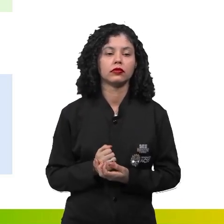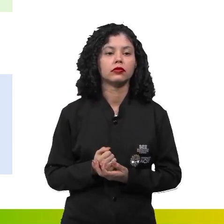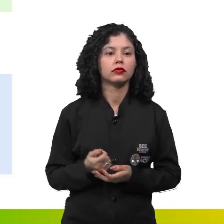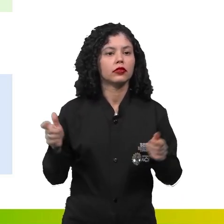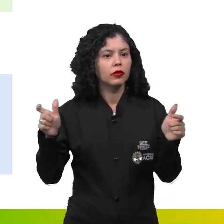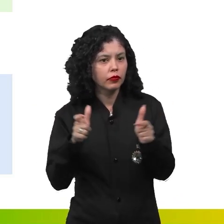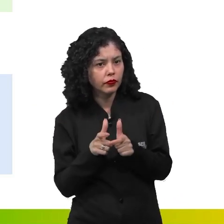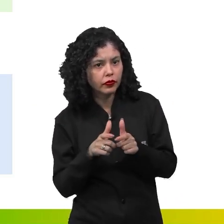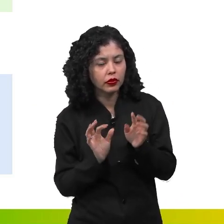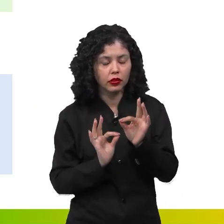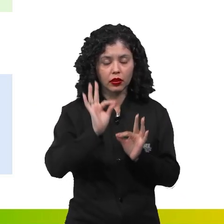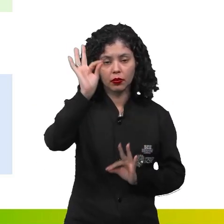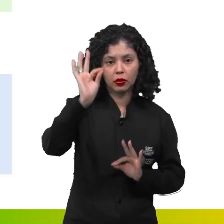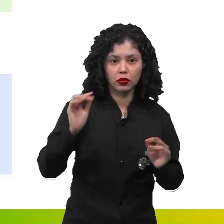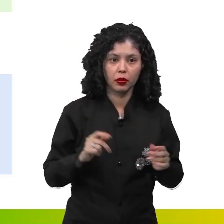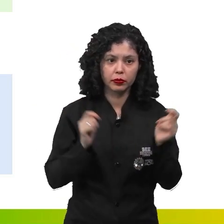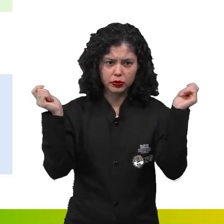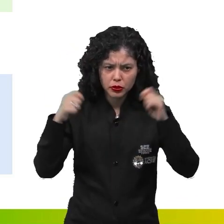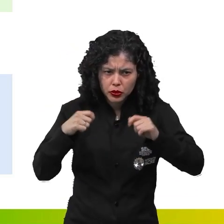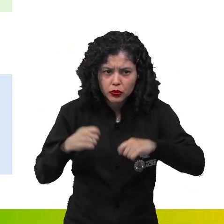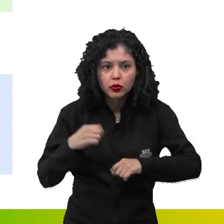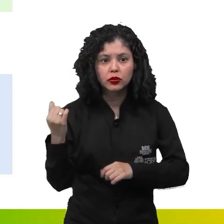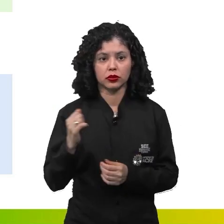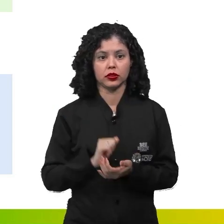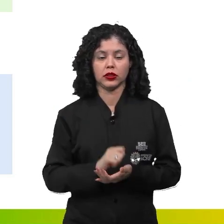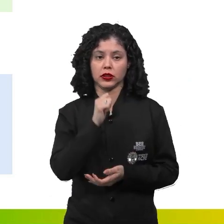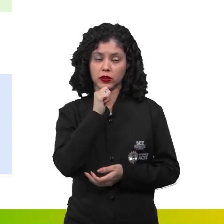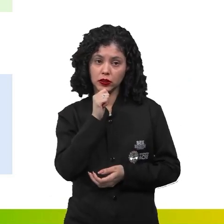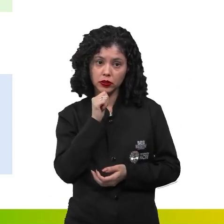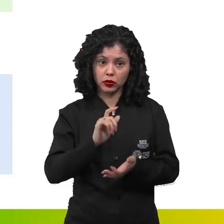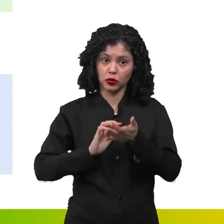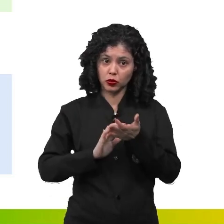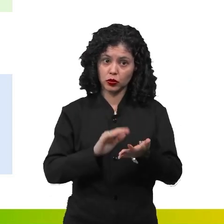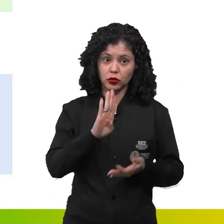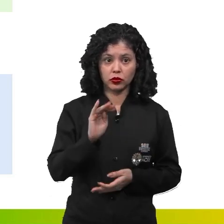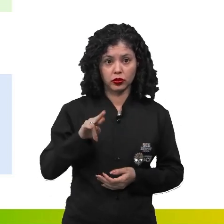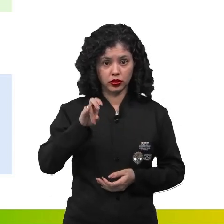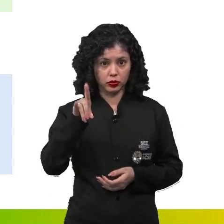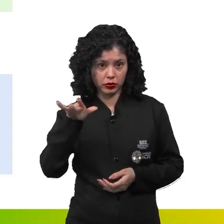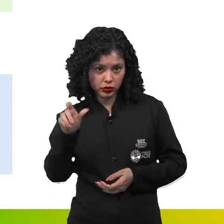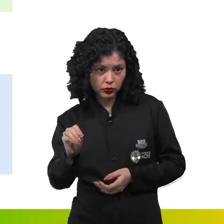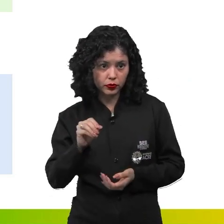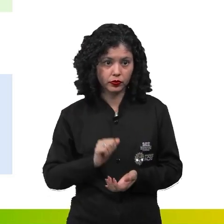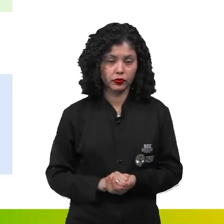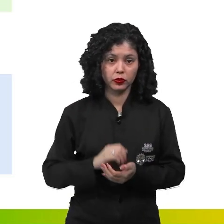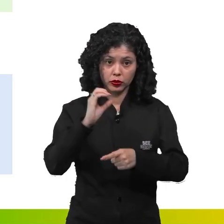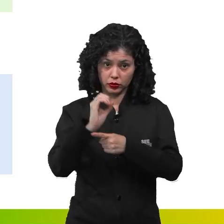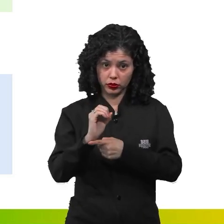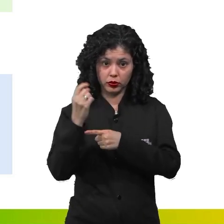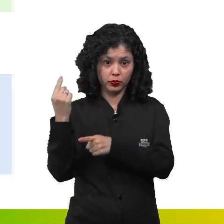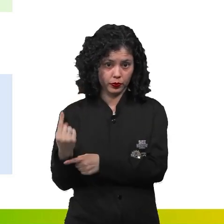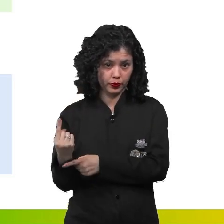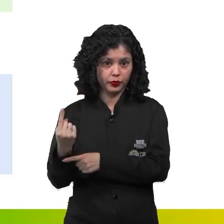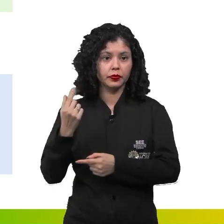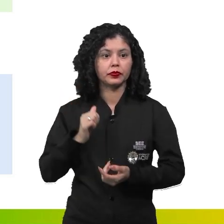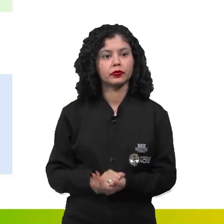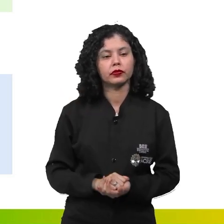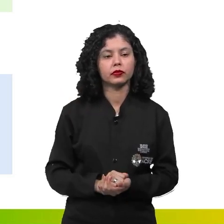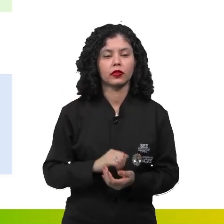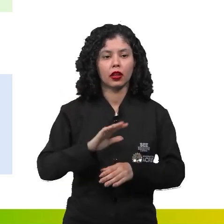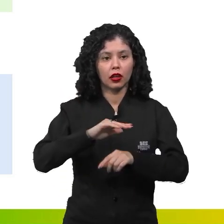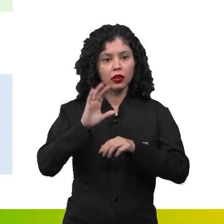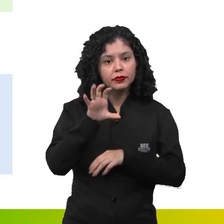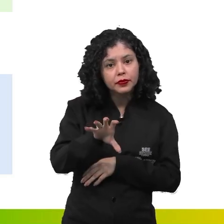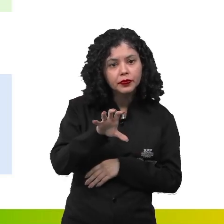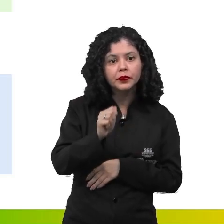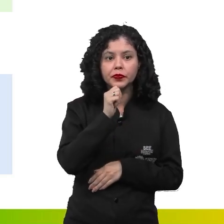digit, a menor medida possível, que irá corresponder a um dígito binário 0 ou 1.